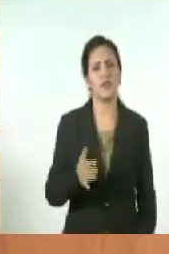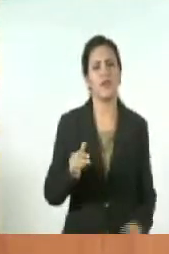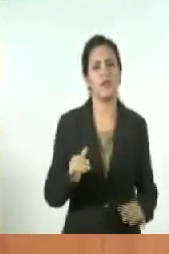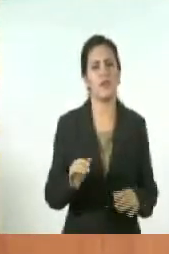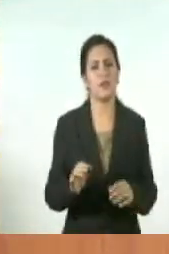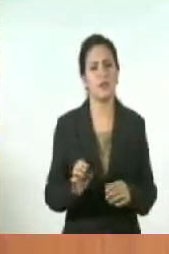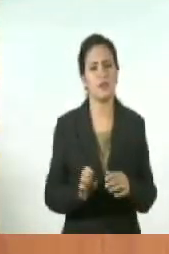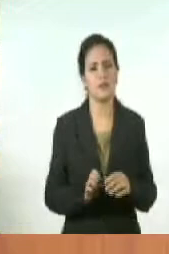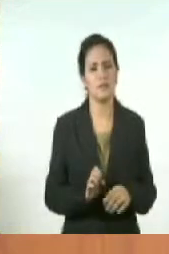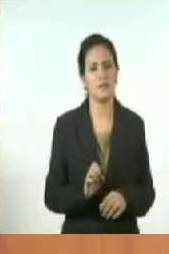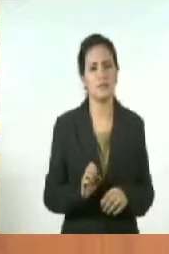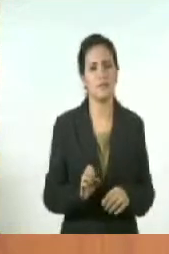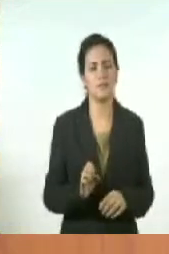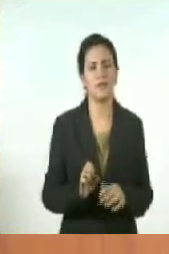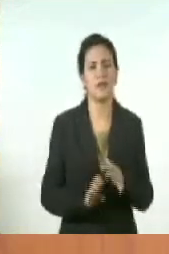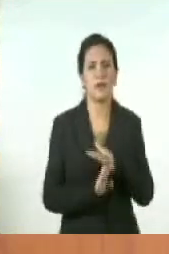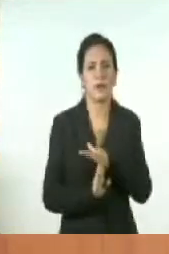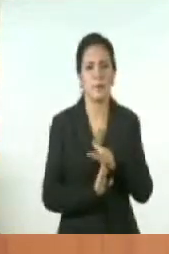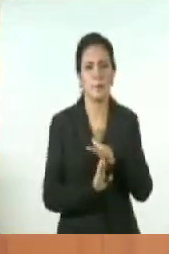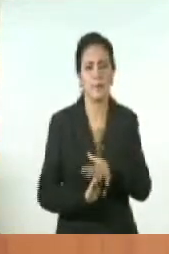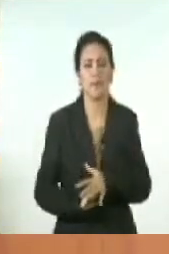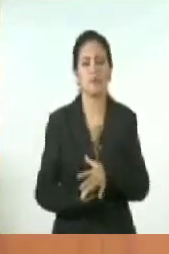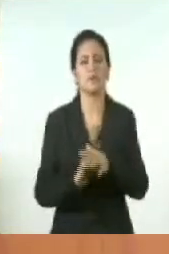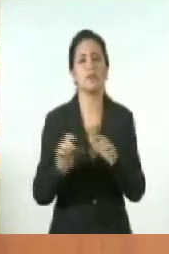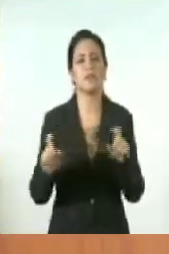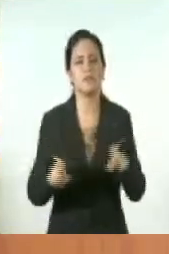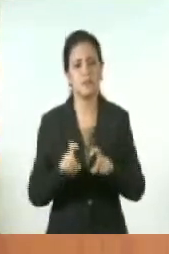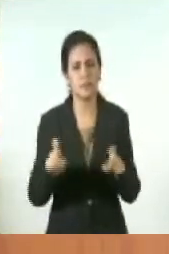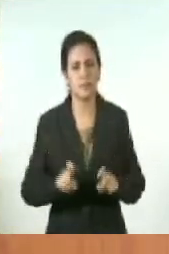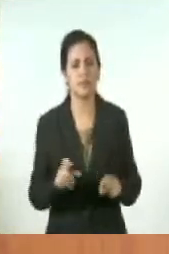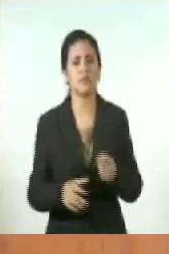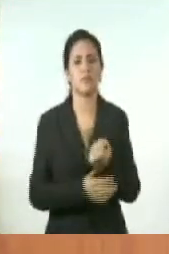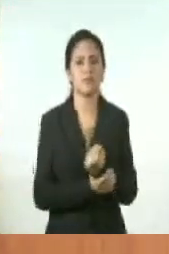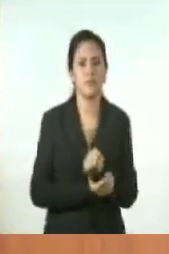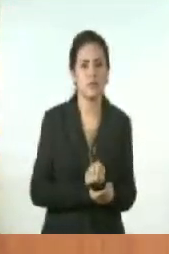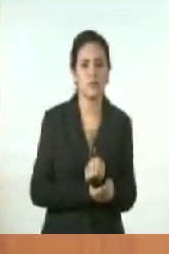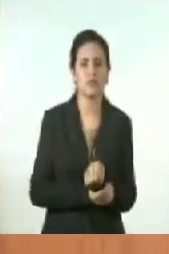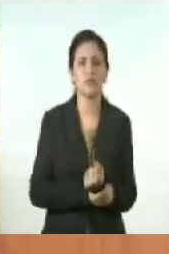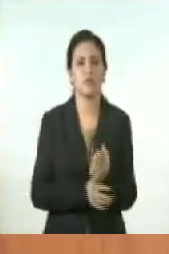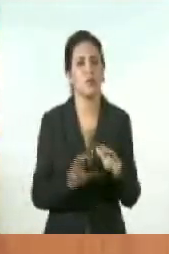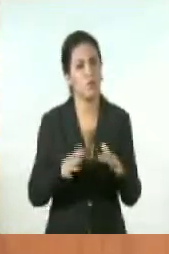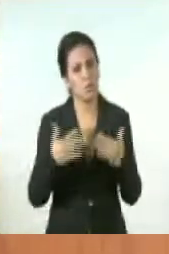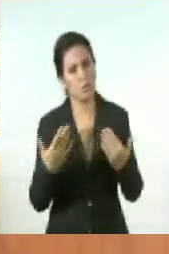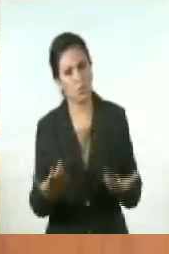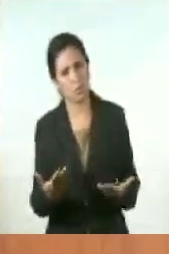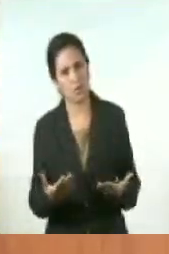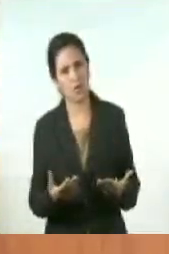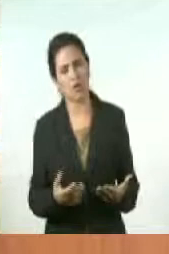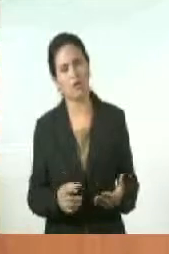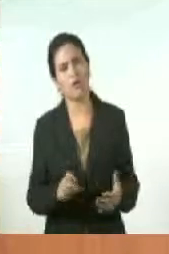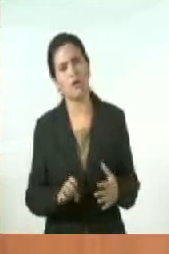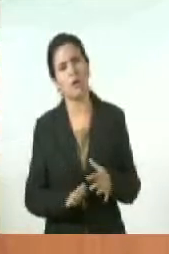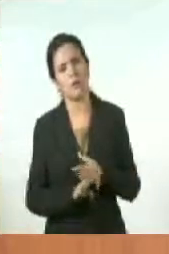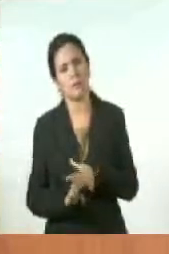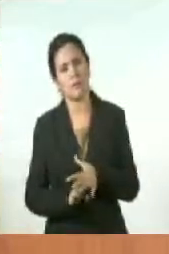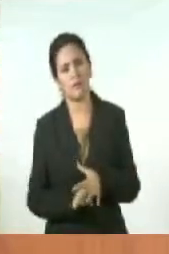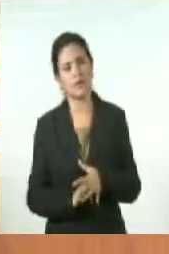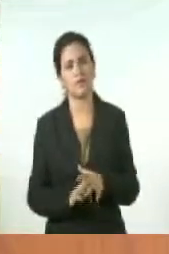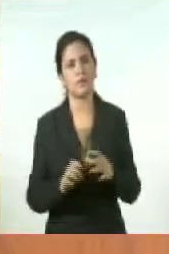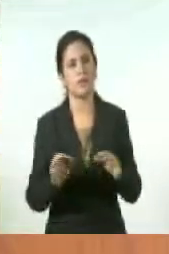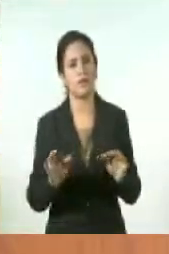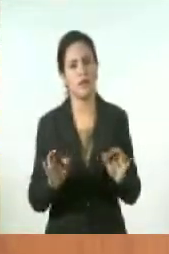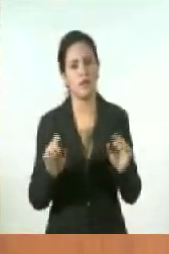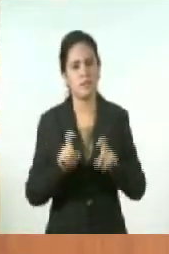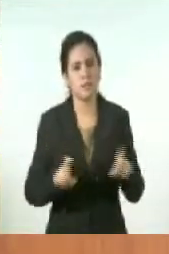segurança, empresa de tecnologia, então qual é a empresa de segurança, qual é a empresa de tecnologia que hoje prestam